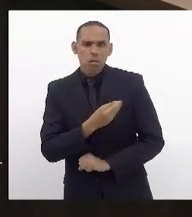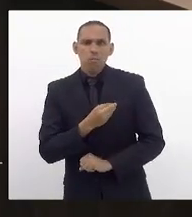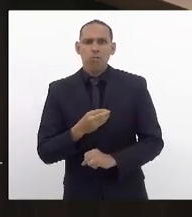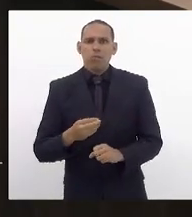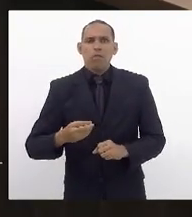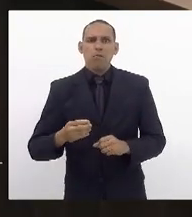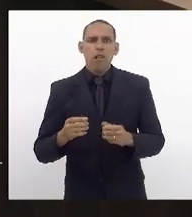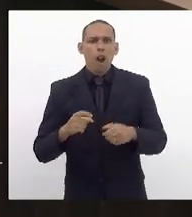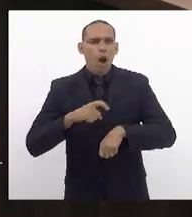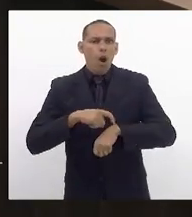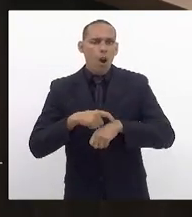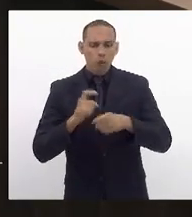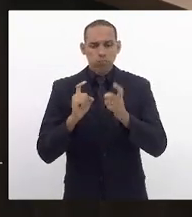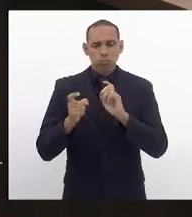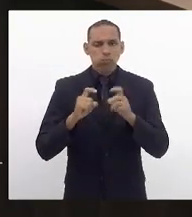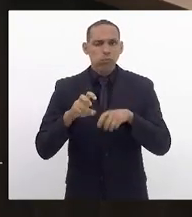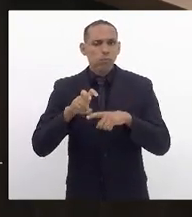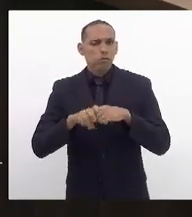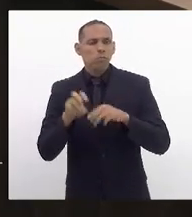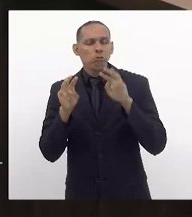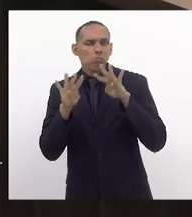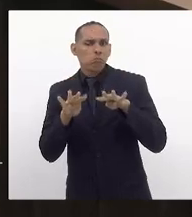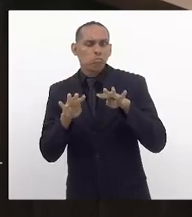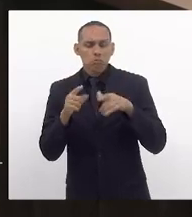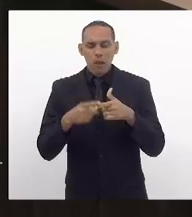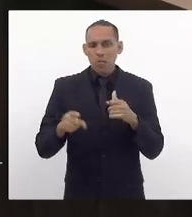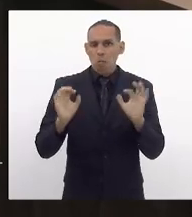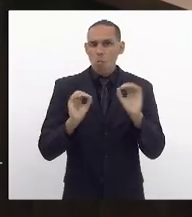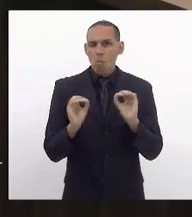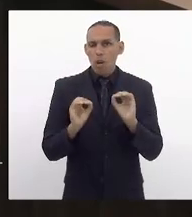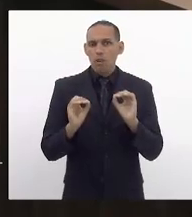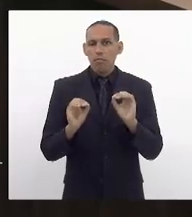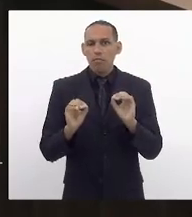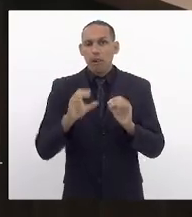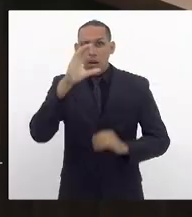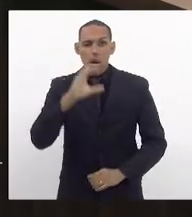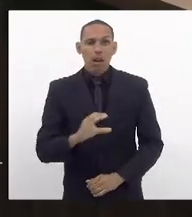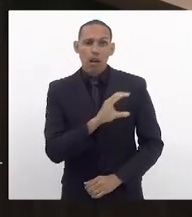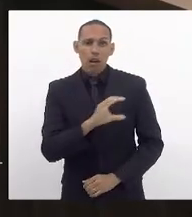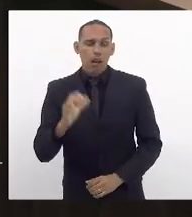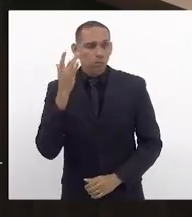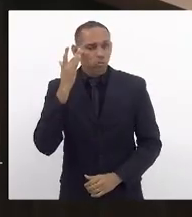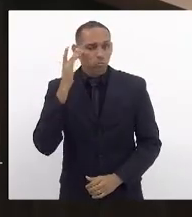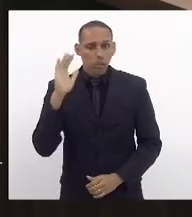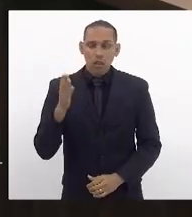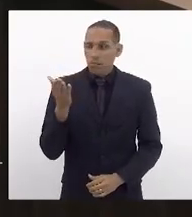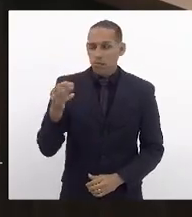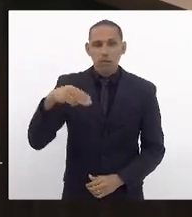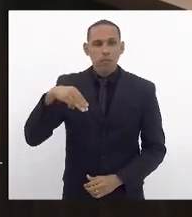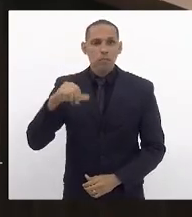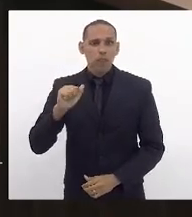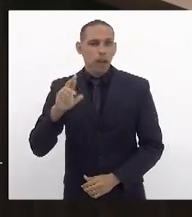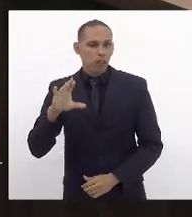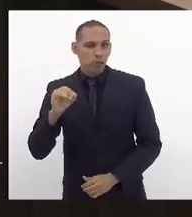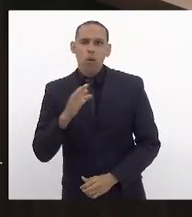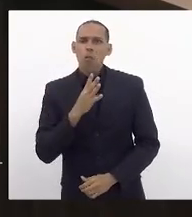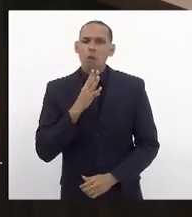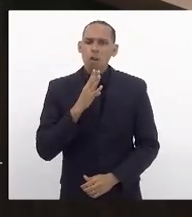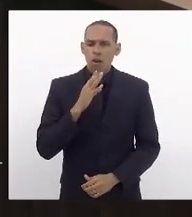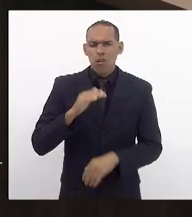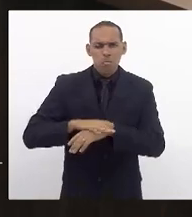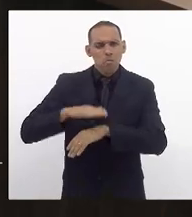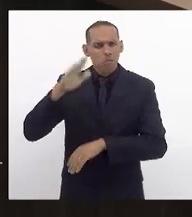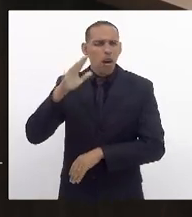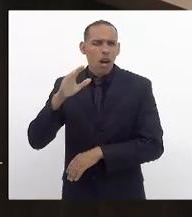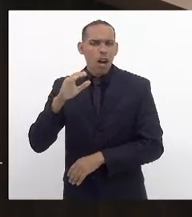culto, sentadinho ali, assistindo, não há problema algum. No catolicismo, não sei, o Marcinho, que conhece mais, né, a